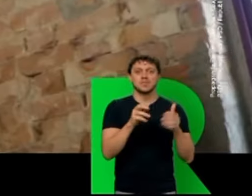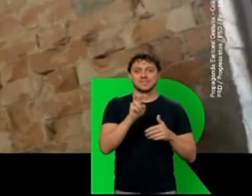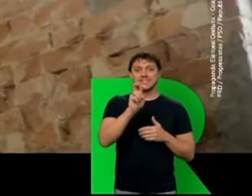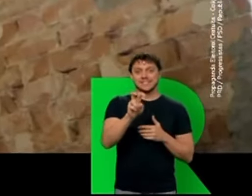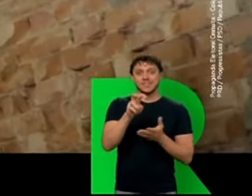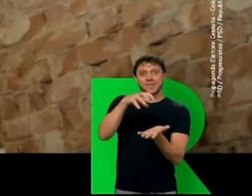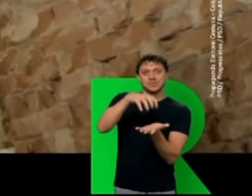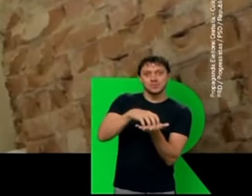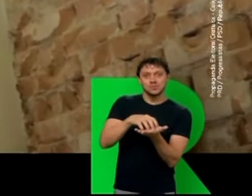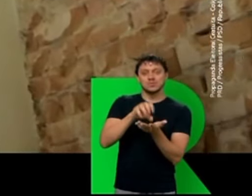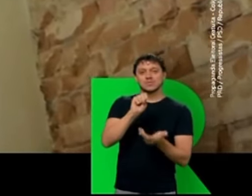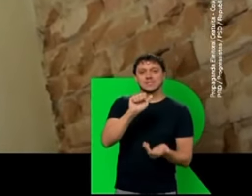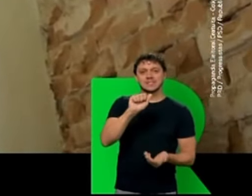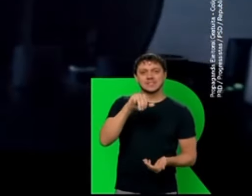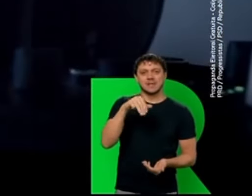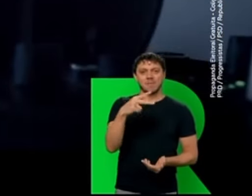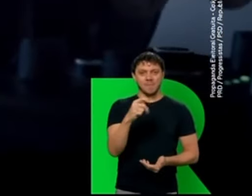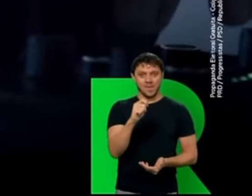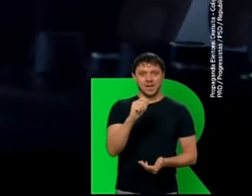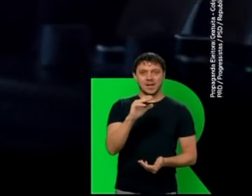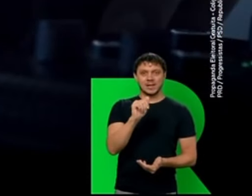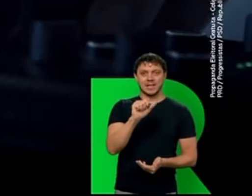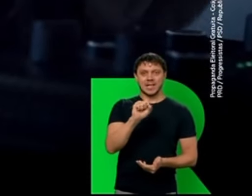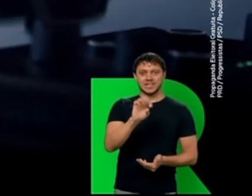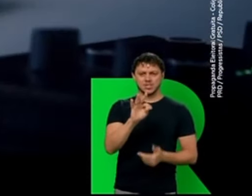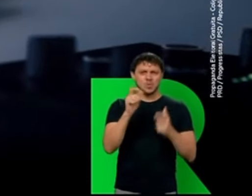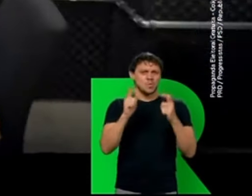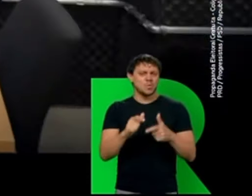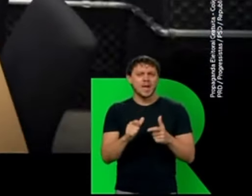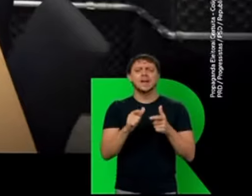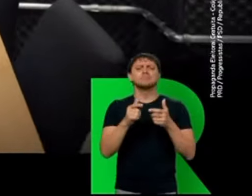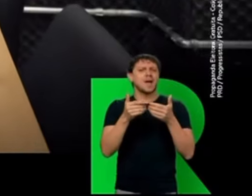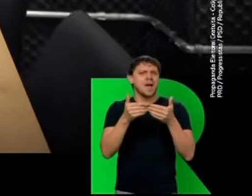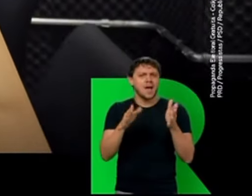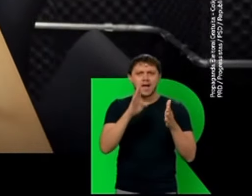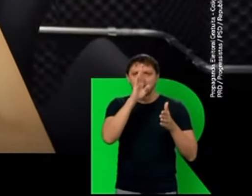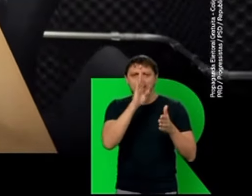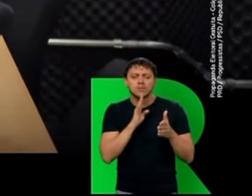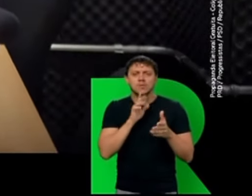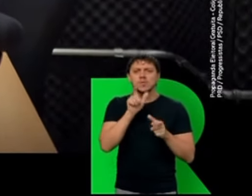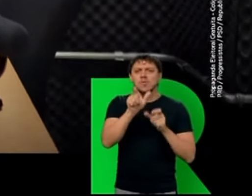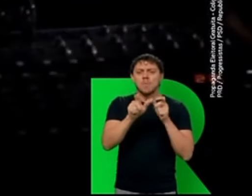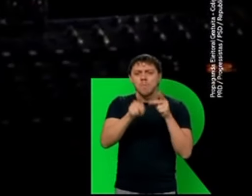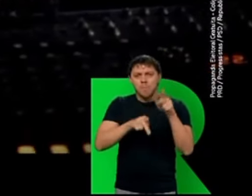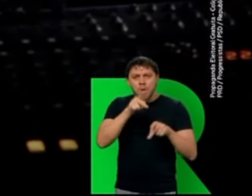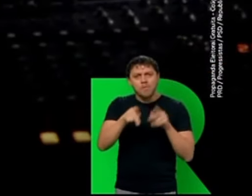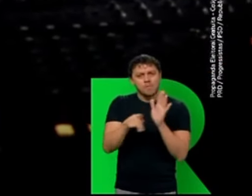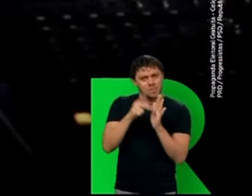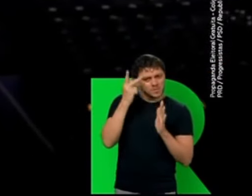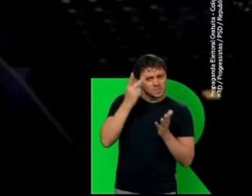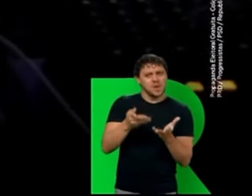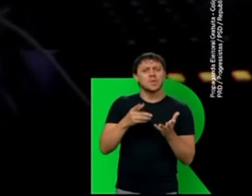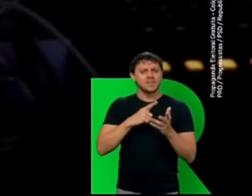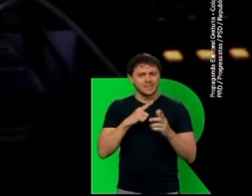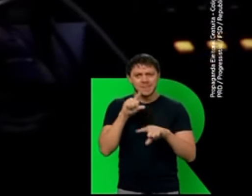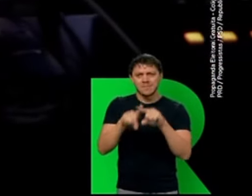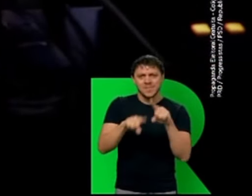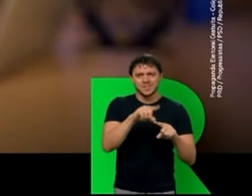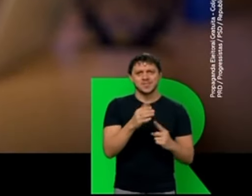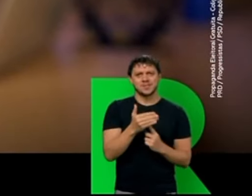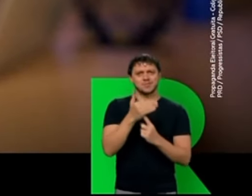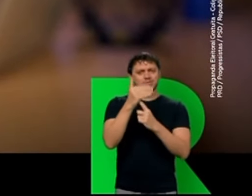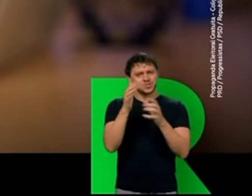Ricardo já inaugurou 5 estúdios SampaCast, um espaço aberto e gratuito para a população paulistana, com toda